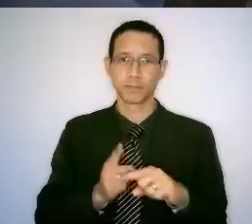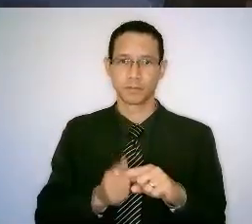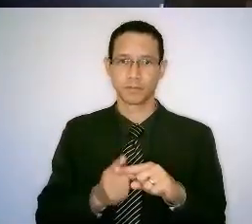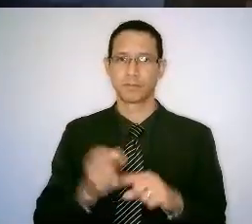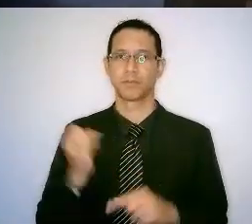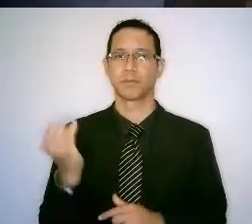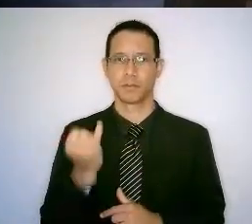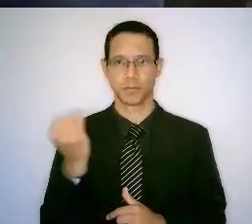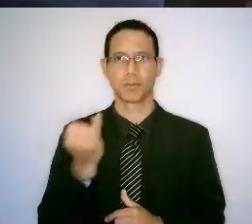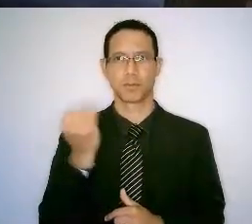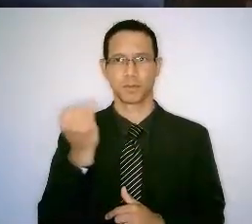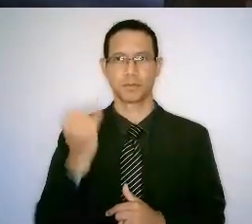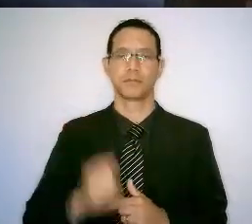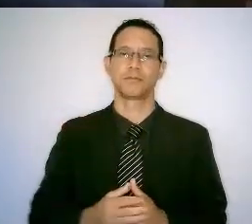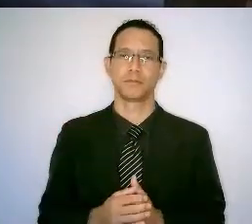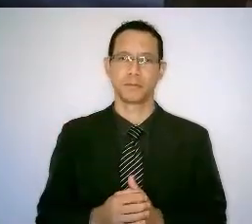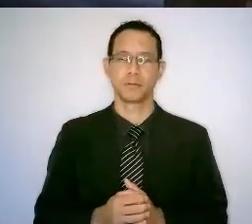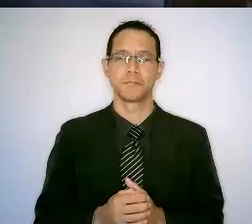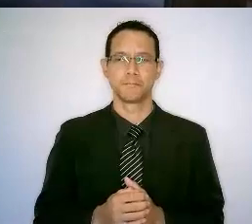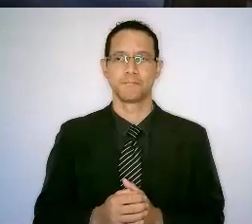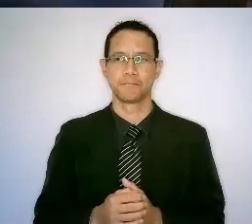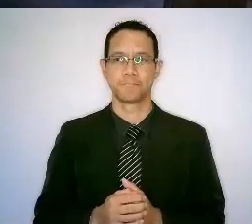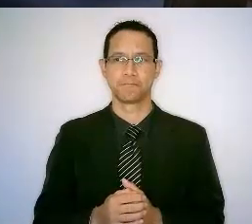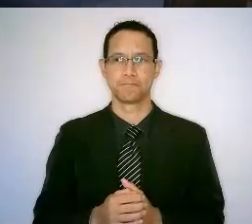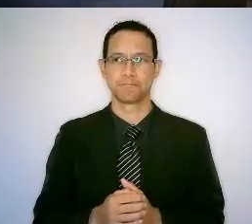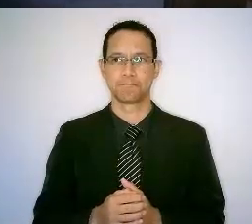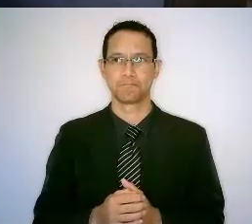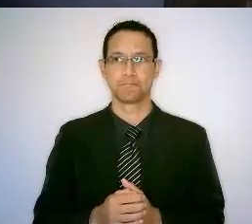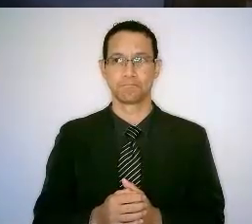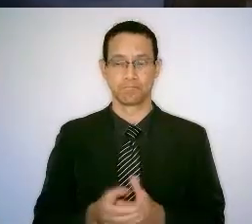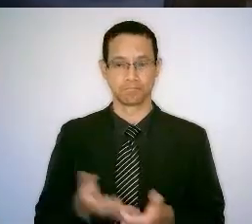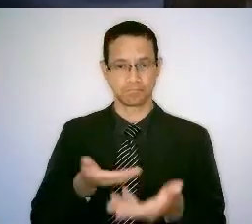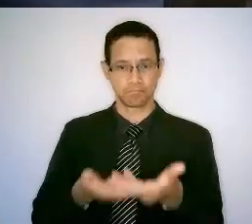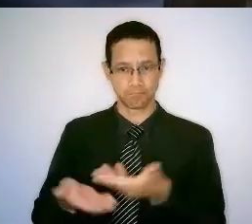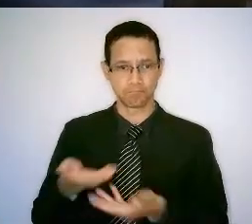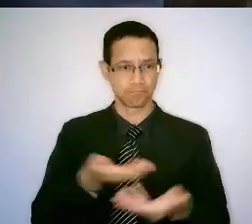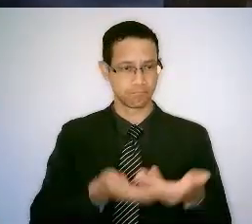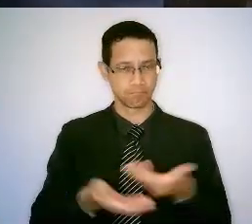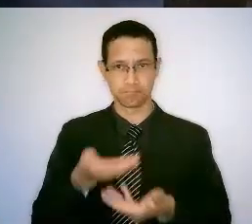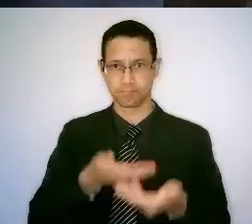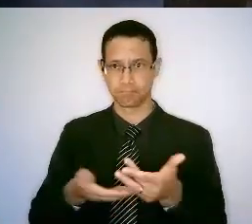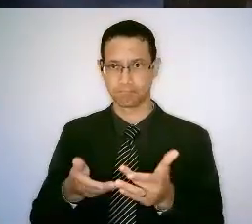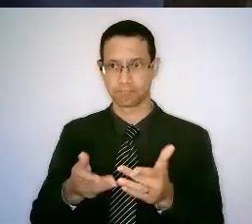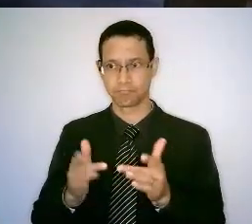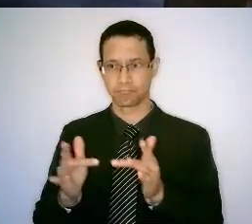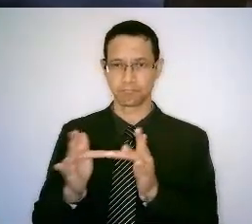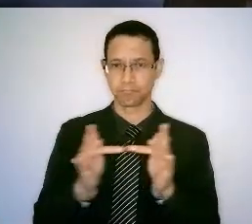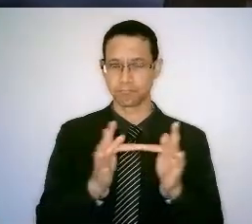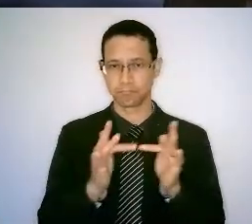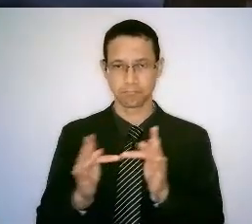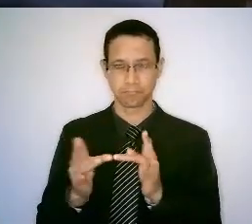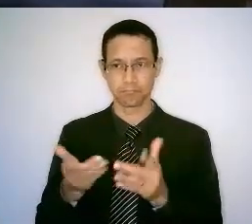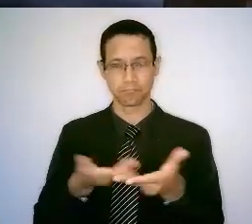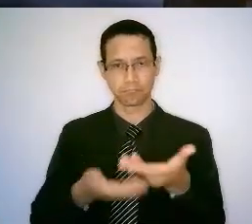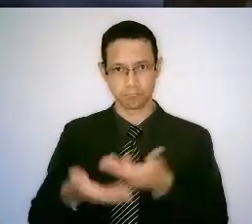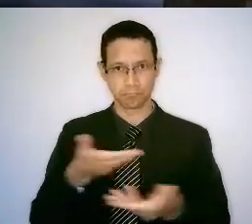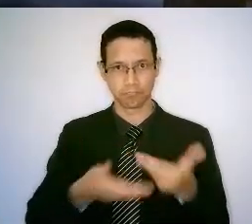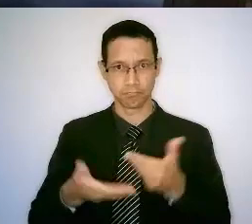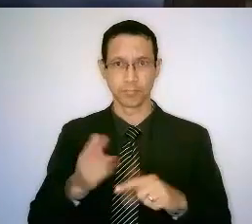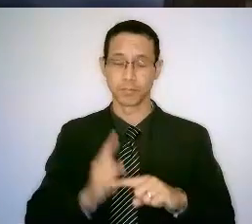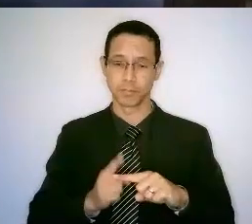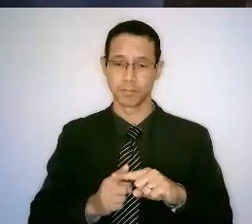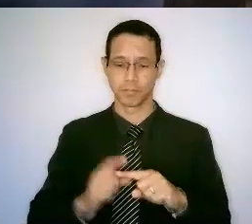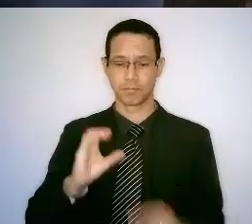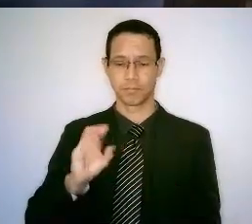a necessidade desse entrosamento. Porque o CNJ precisa também